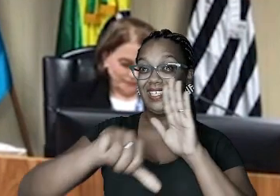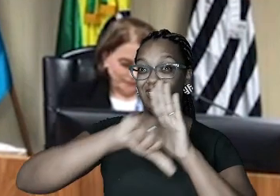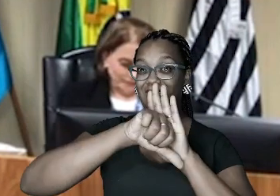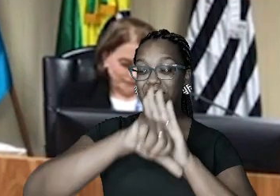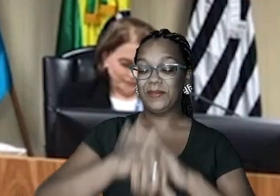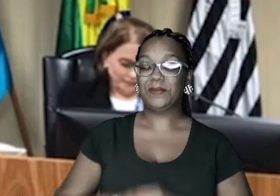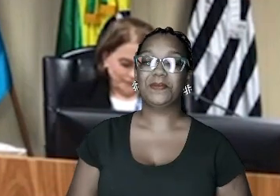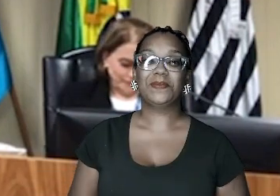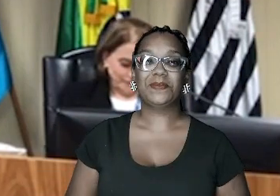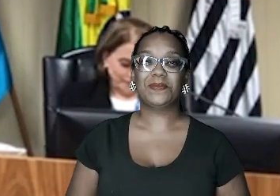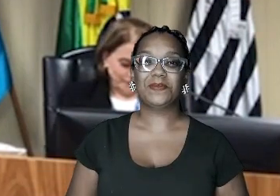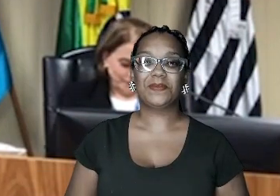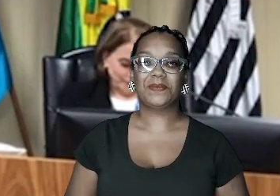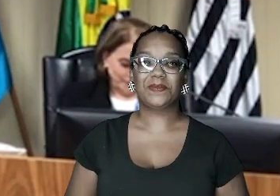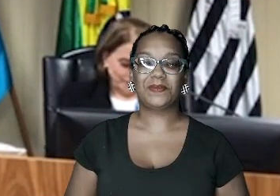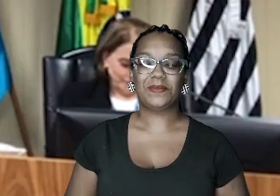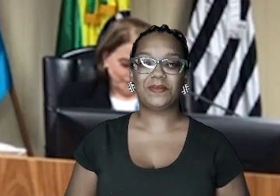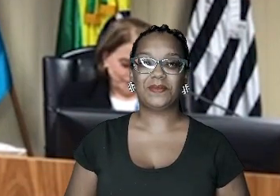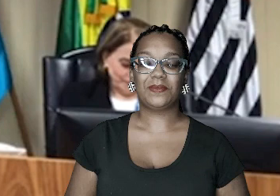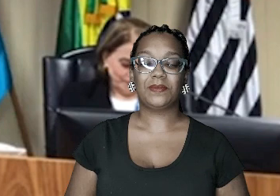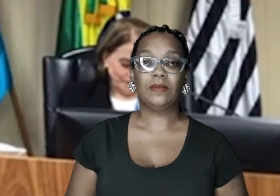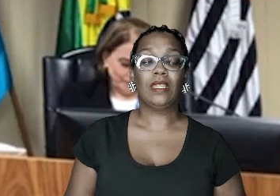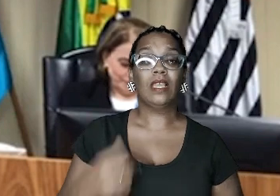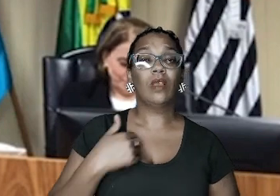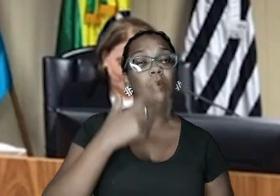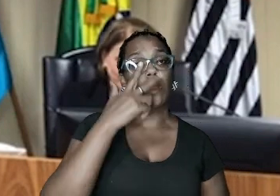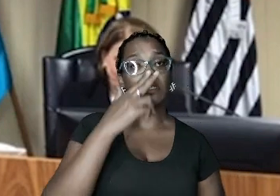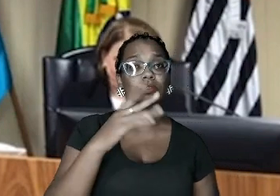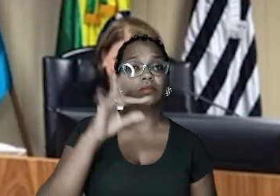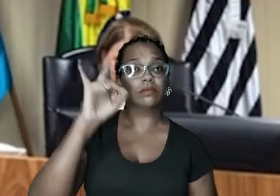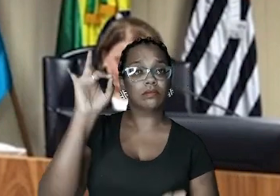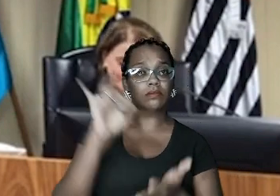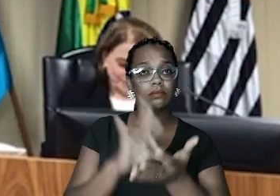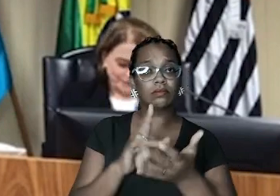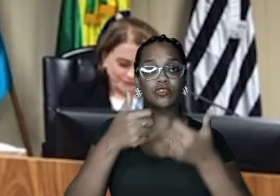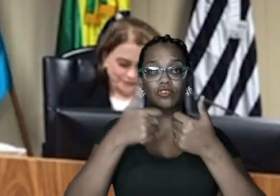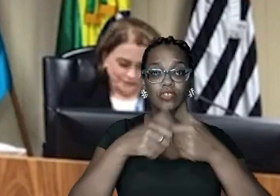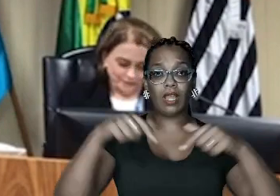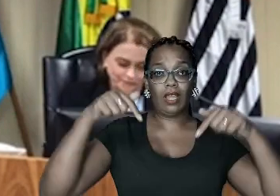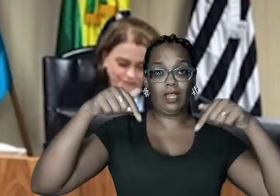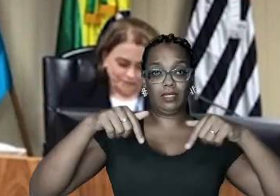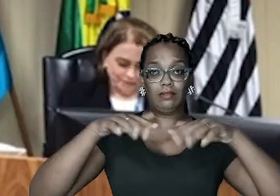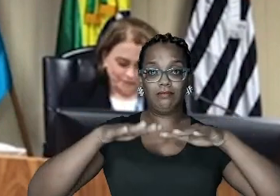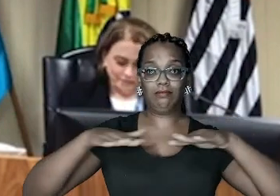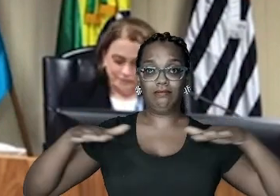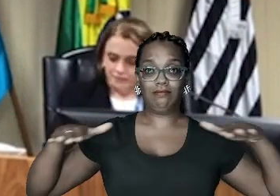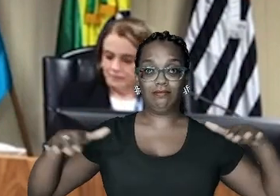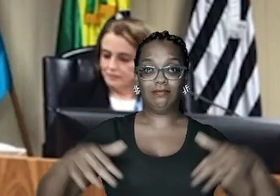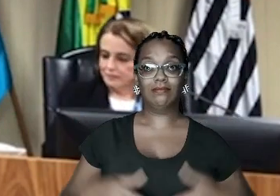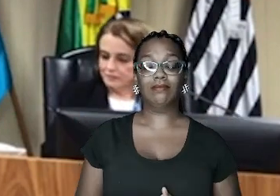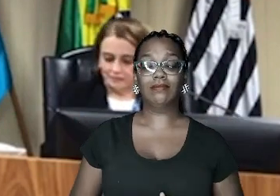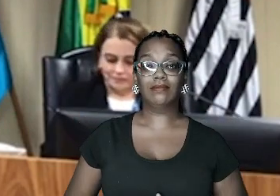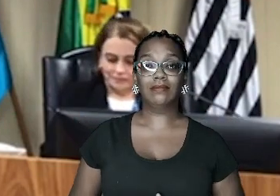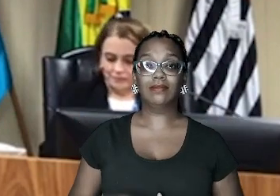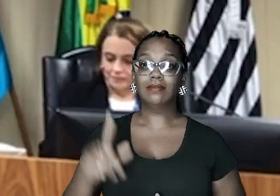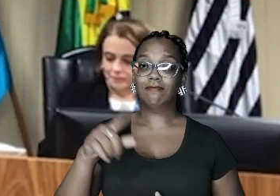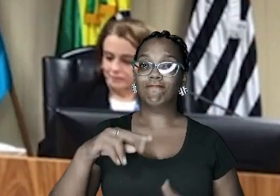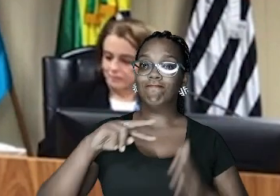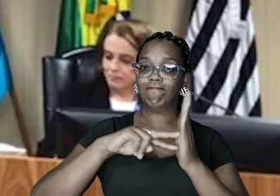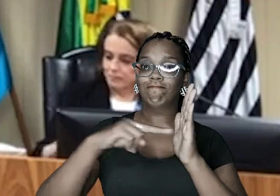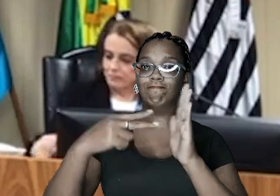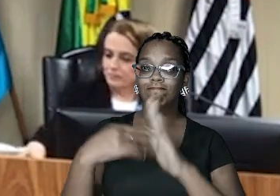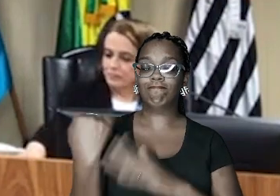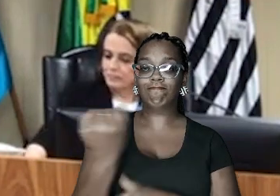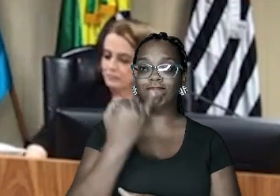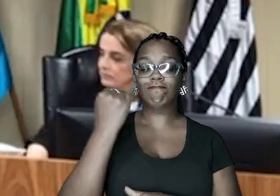que o fato de nós estarmos neste tribunal é mais do que simbólico no sentido da